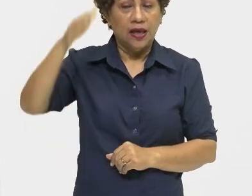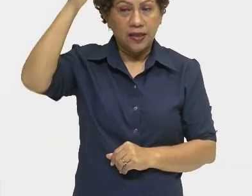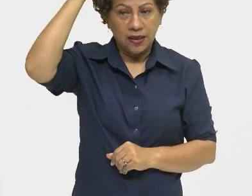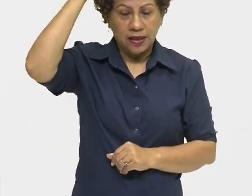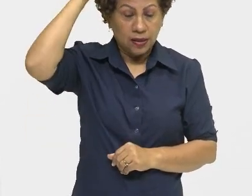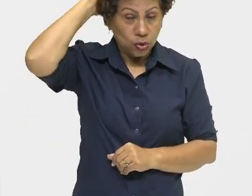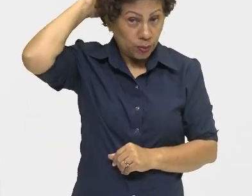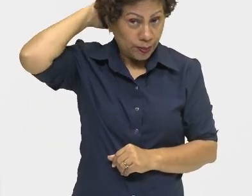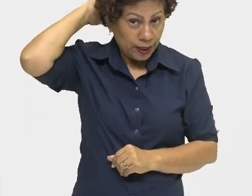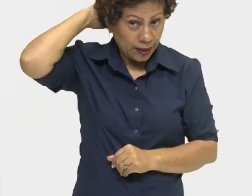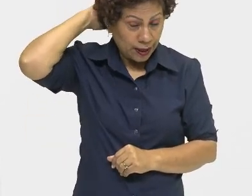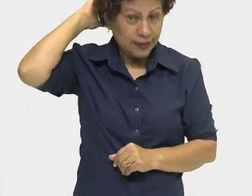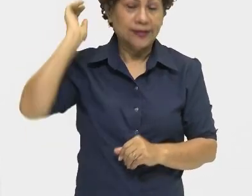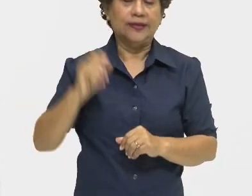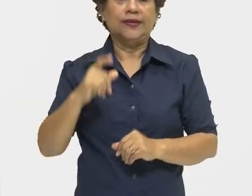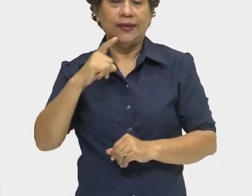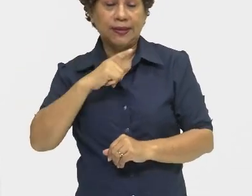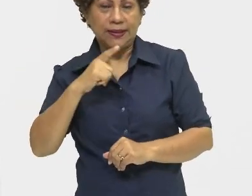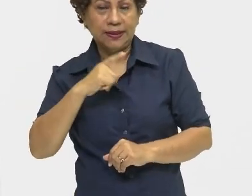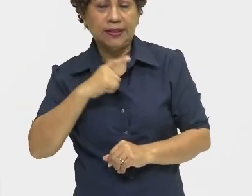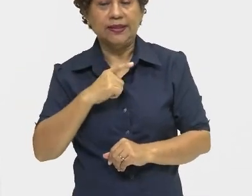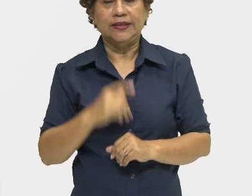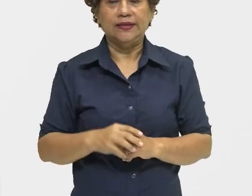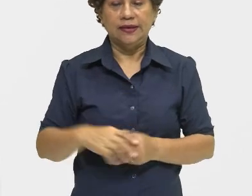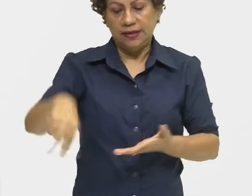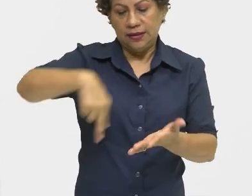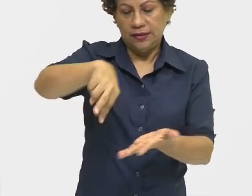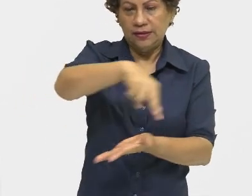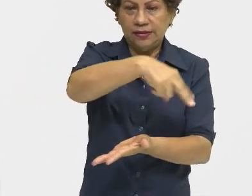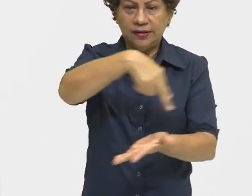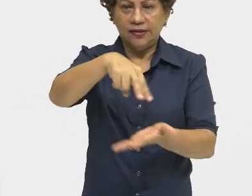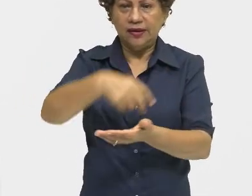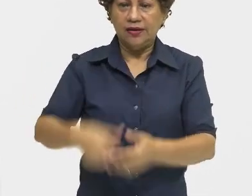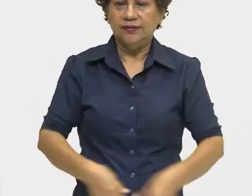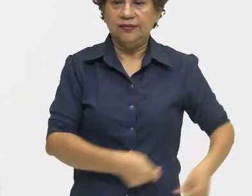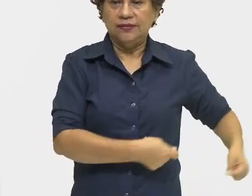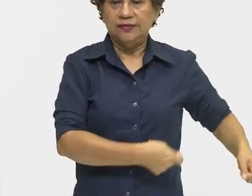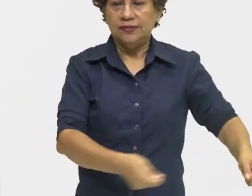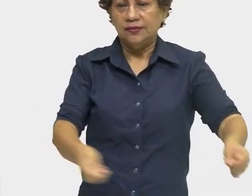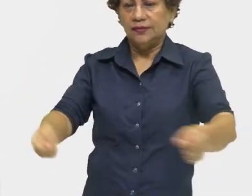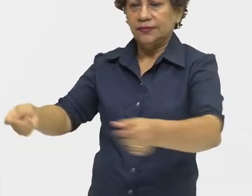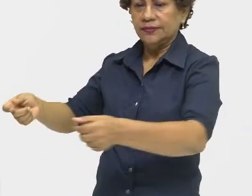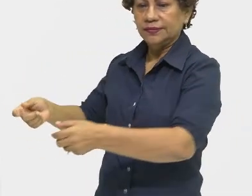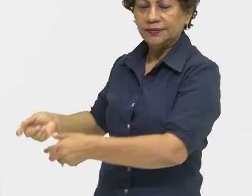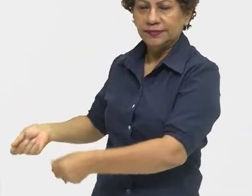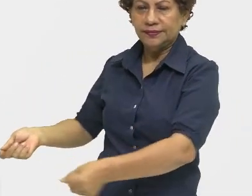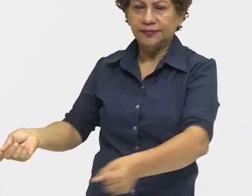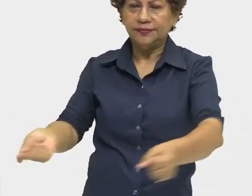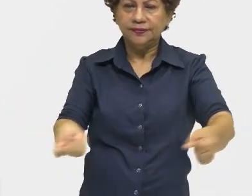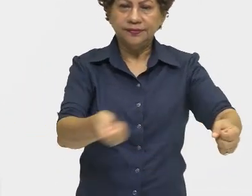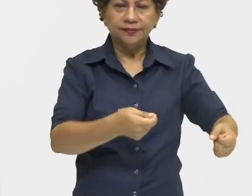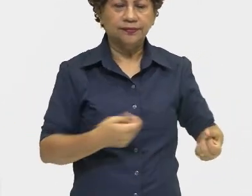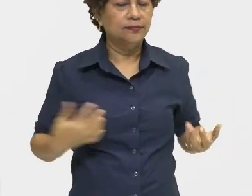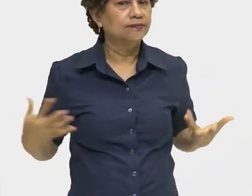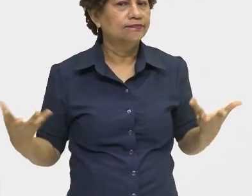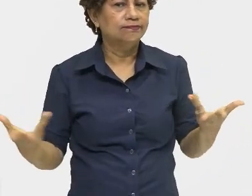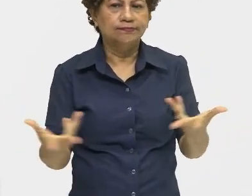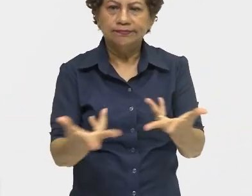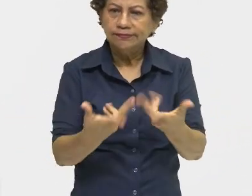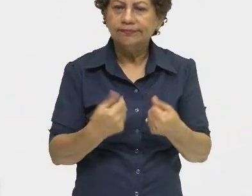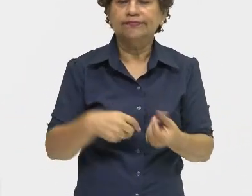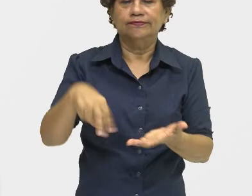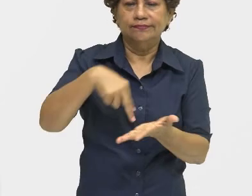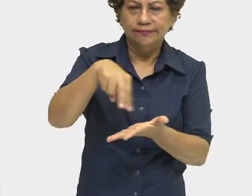mulheres, com um solista no centro, que baila com requebros, trejeitos, passos miúdos arrastados e ligeiros.